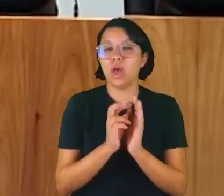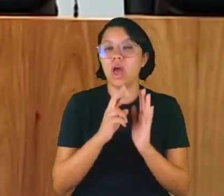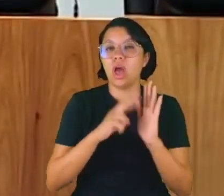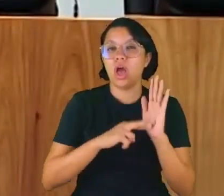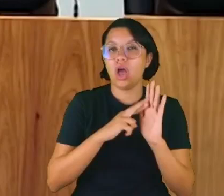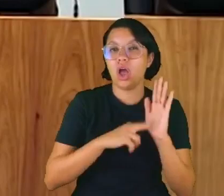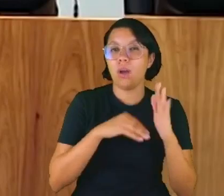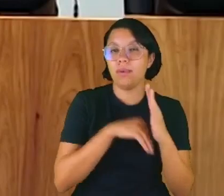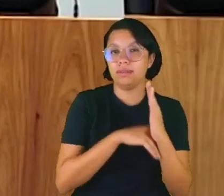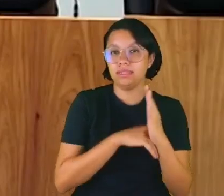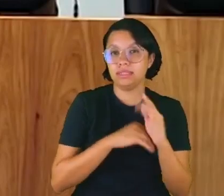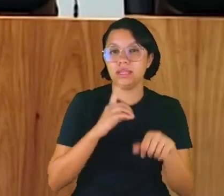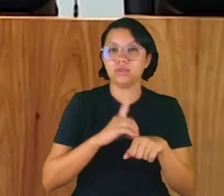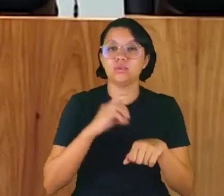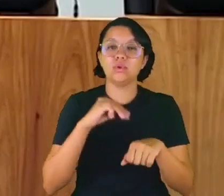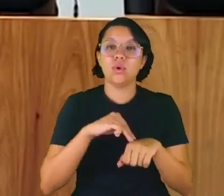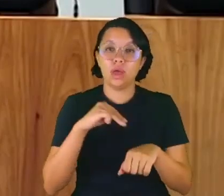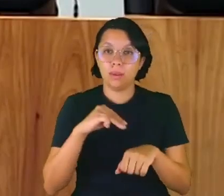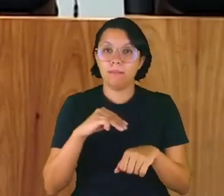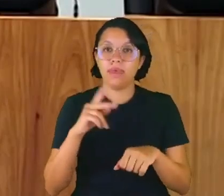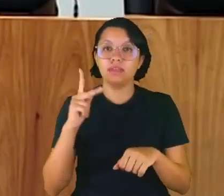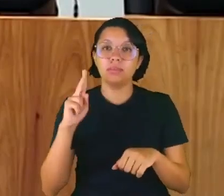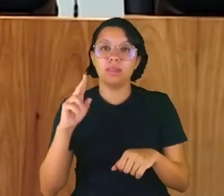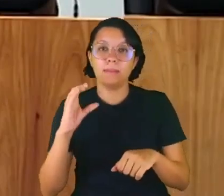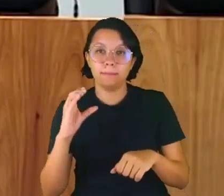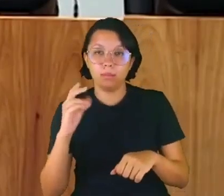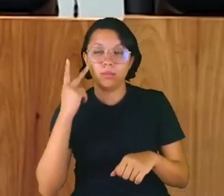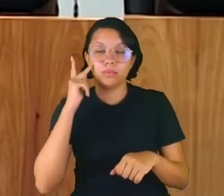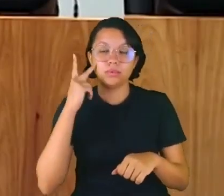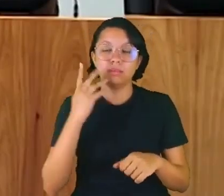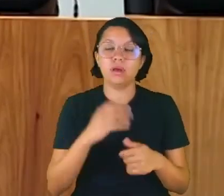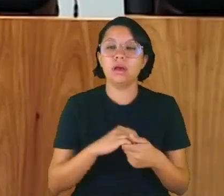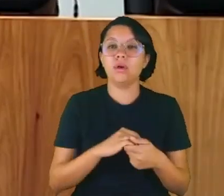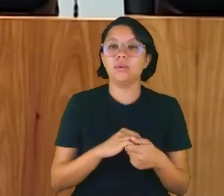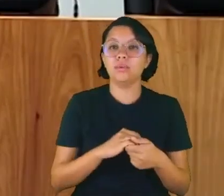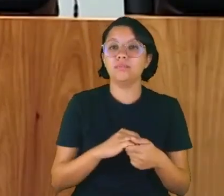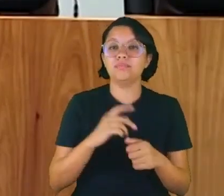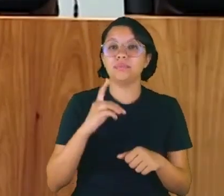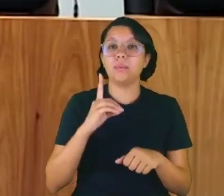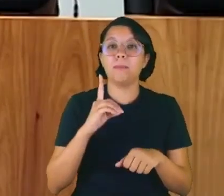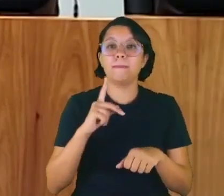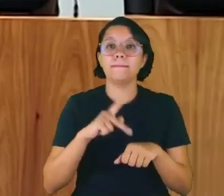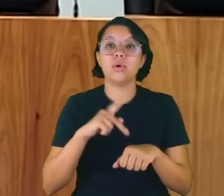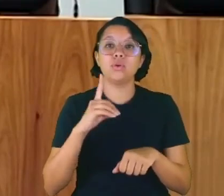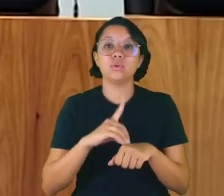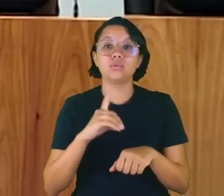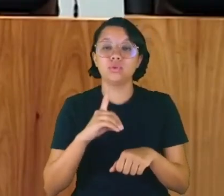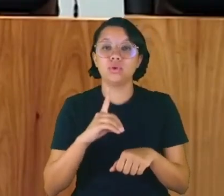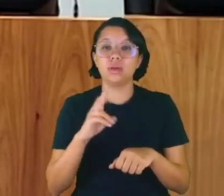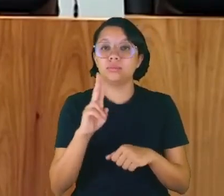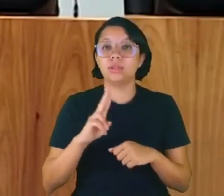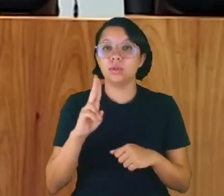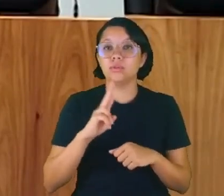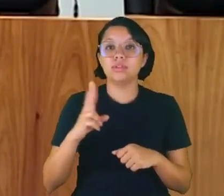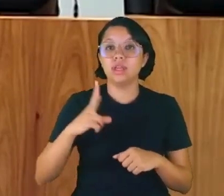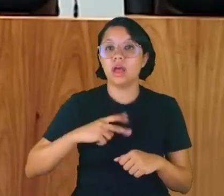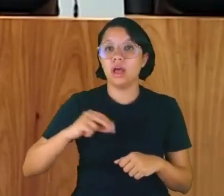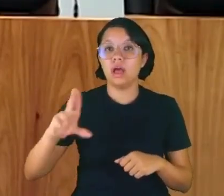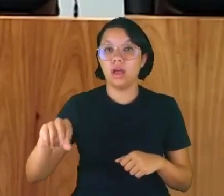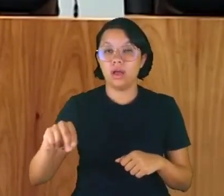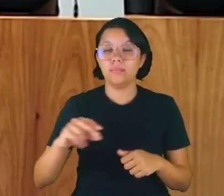doutor e mestre em Direito pela Pontifícia Universidade Católica de São Paulo, a PUC, com pós-doutorado em Direito pela Universidade de